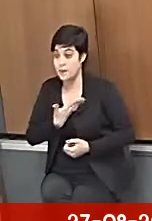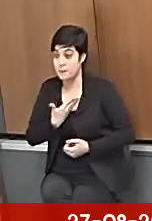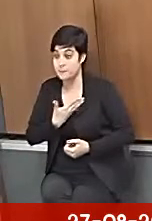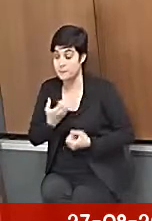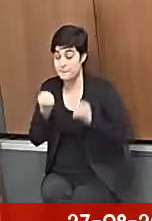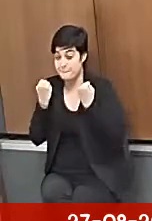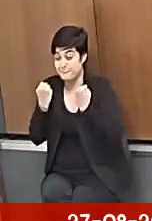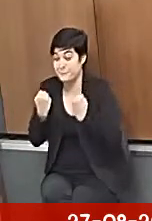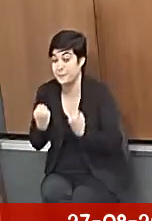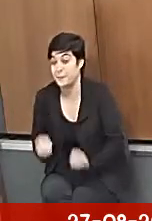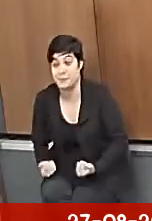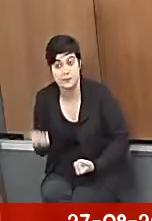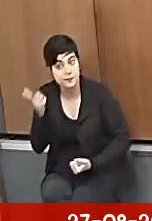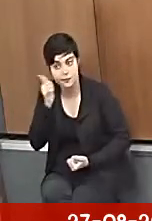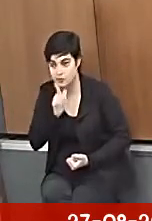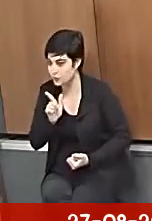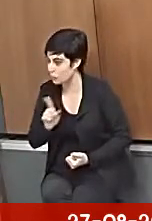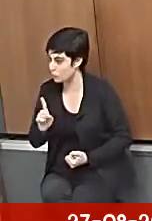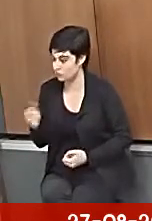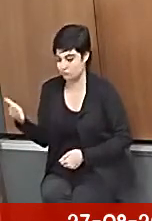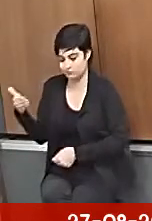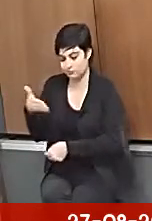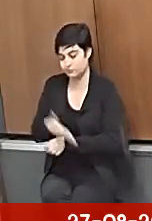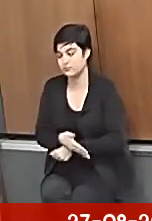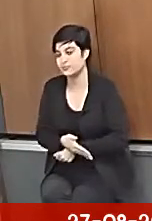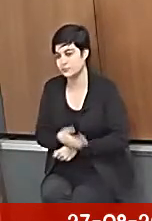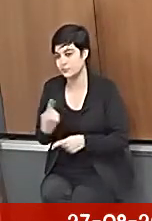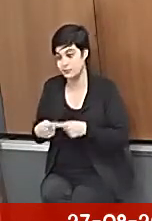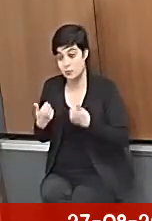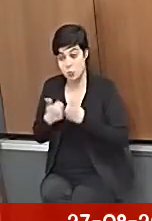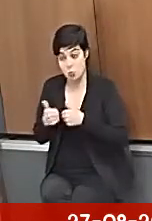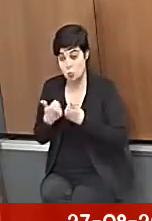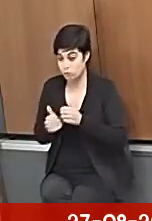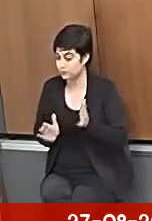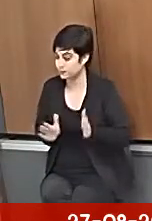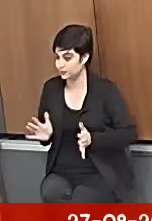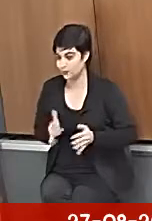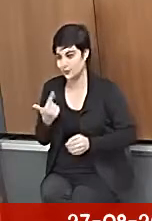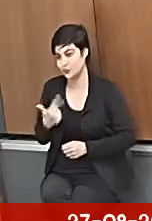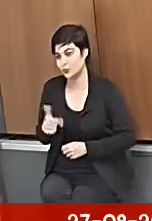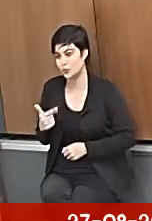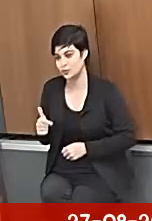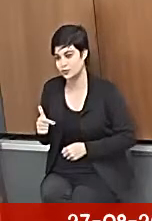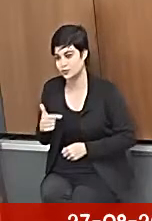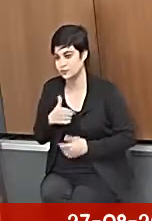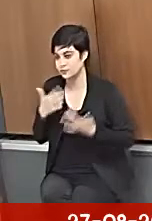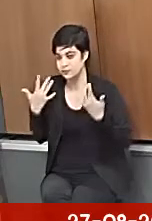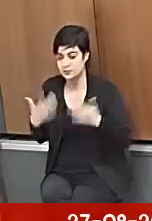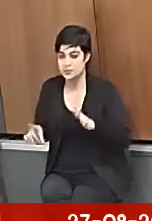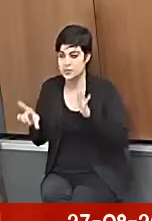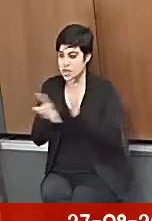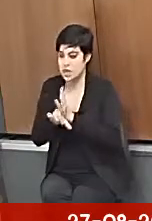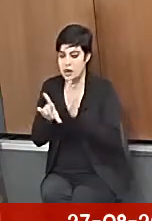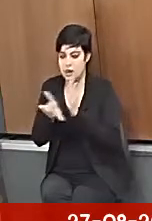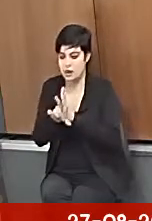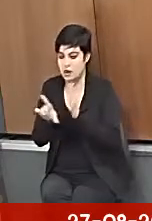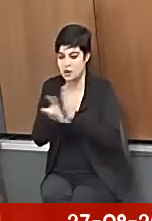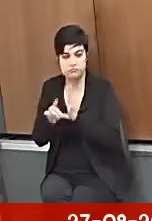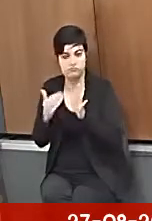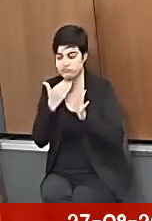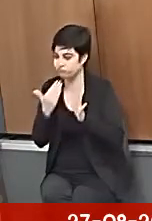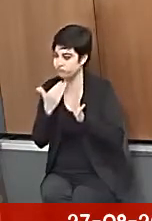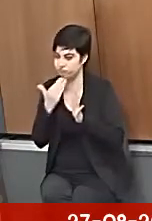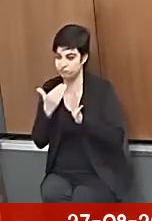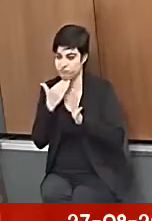conseguiu carregar não veio entendeu então a gente tem que ser efetivo eu não quero mais leis porque a lei é apenas amiga